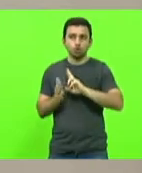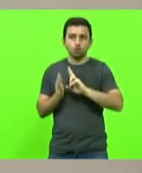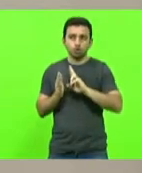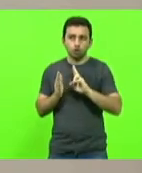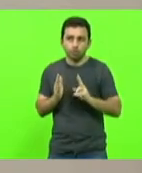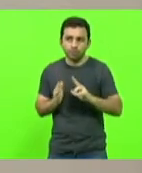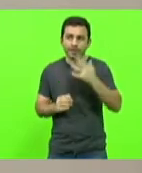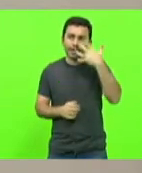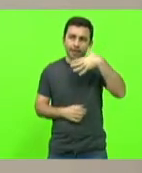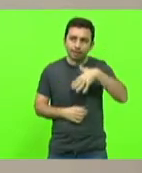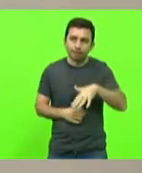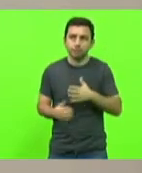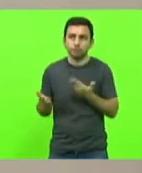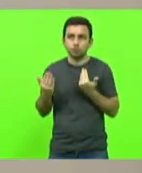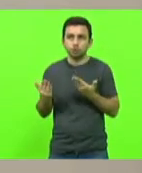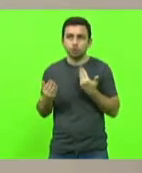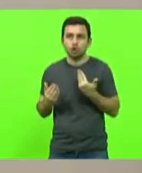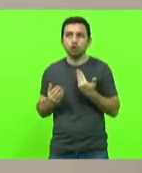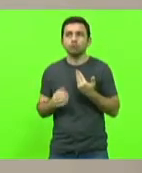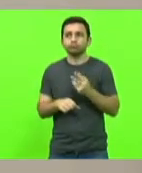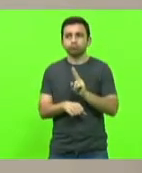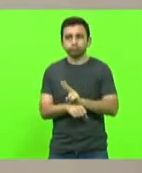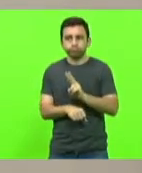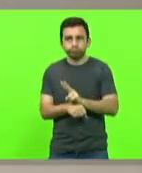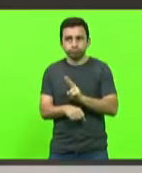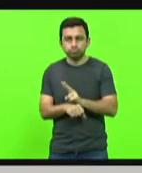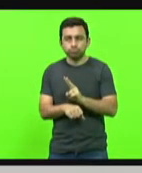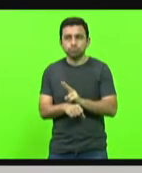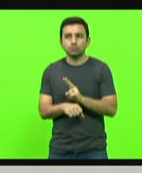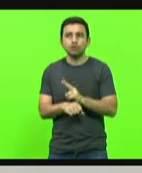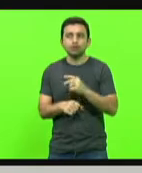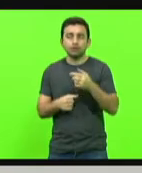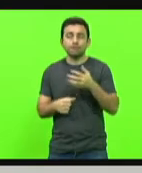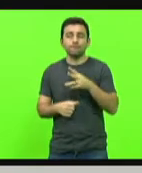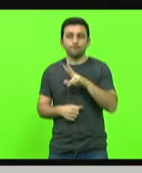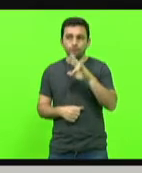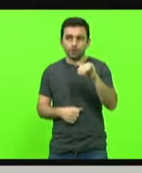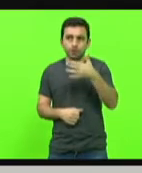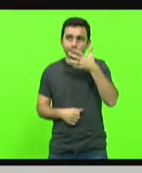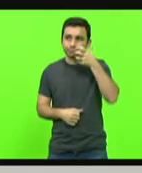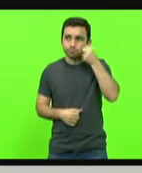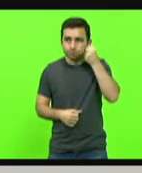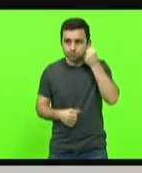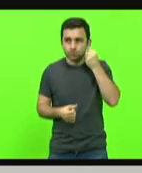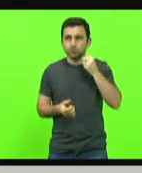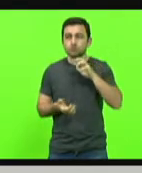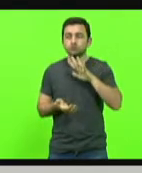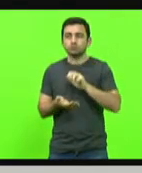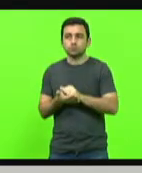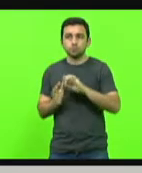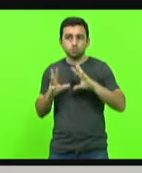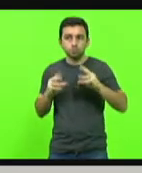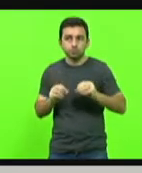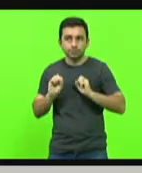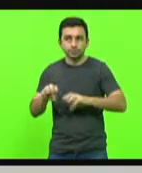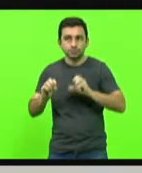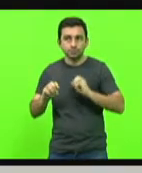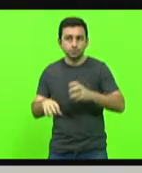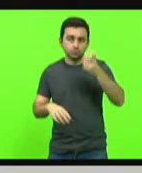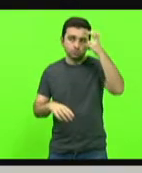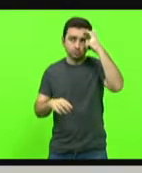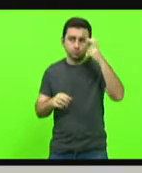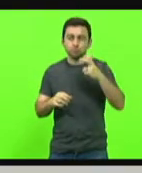criança e adolescente sob guarda provisória concedida em processo de adoção nos cadastros das instituições de ensino, de saúde e de cultura e